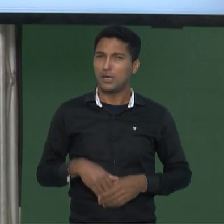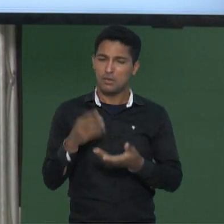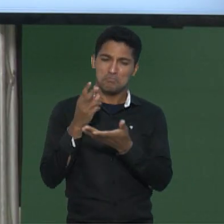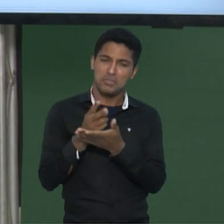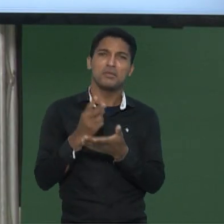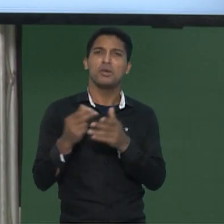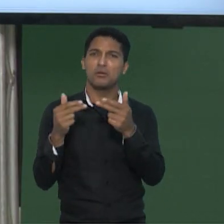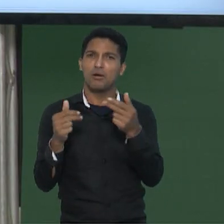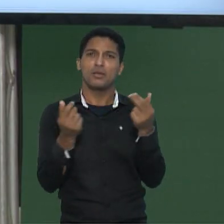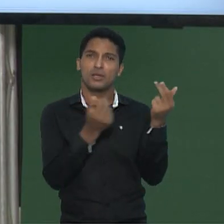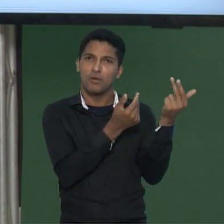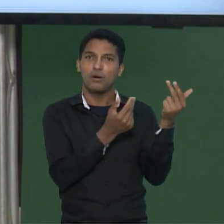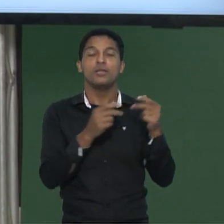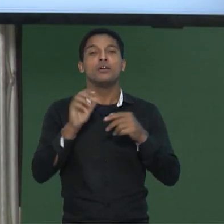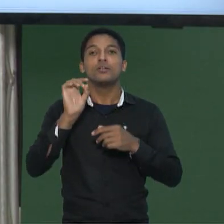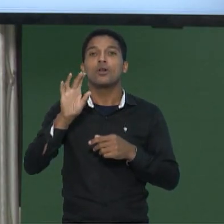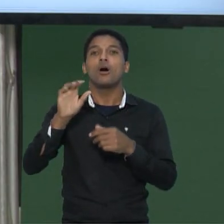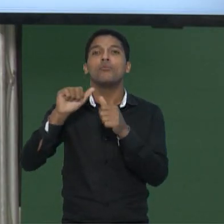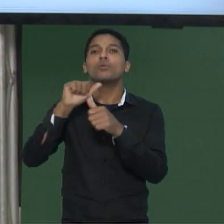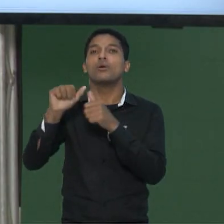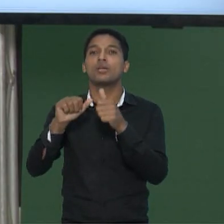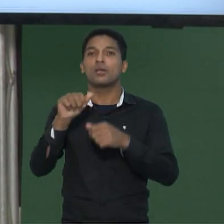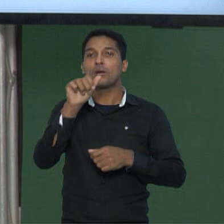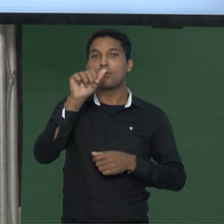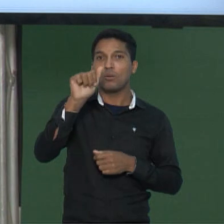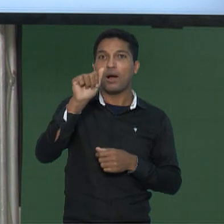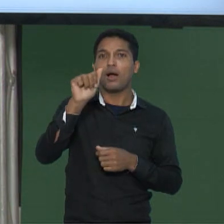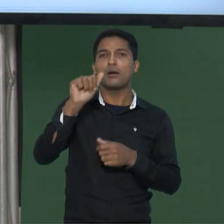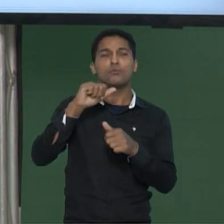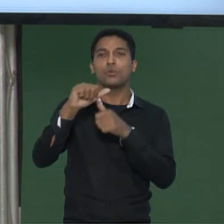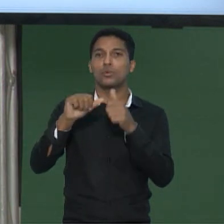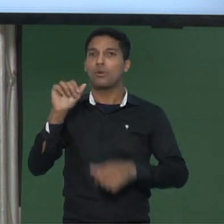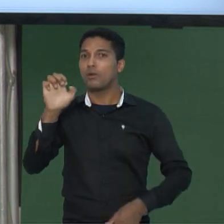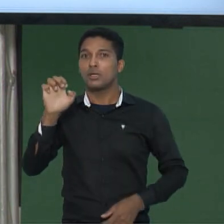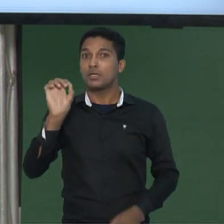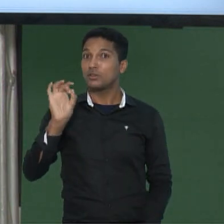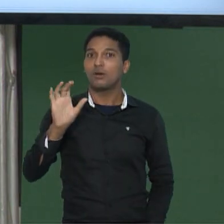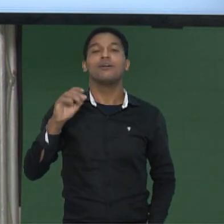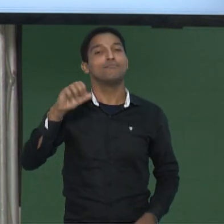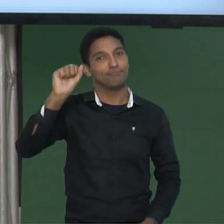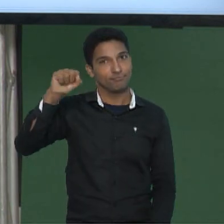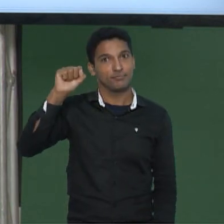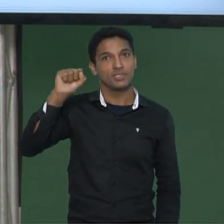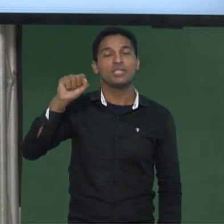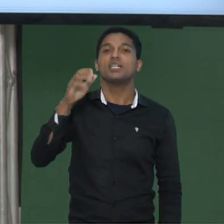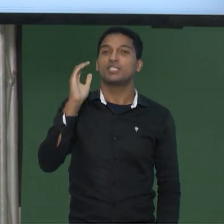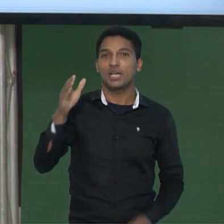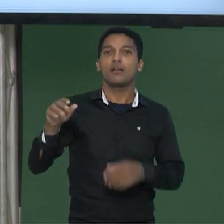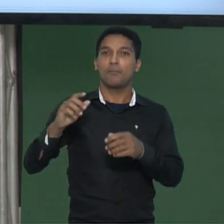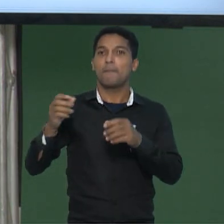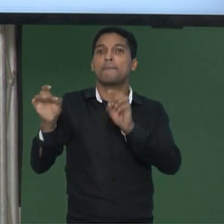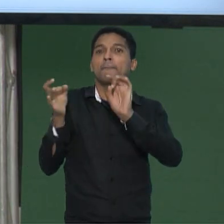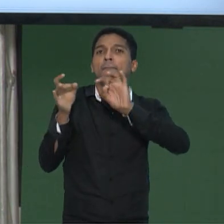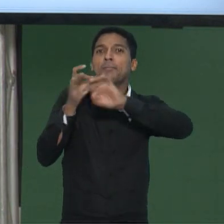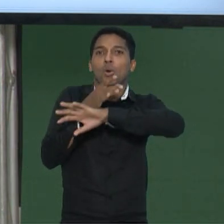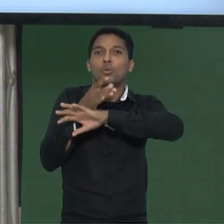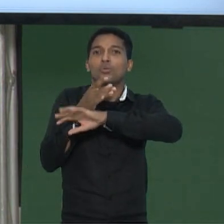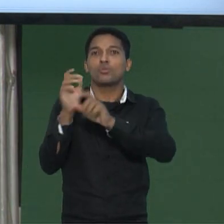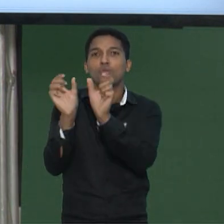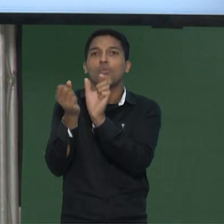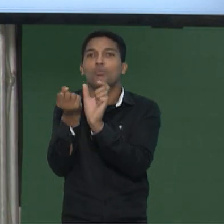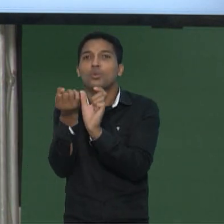o finalzinho e o A trocou para o E. Isso mesmo, já está no plural, não tem S, vocês estão